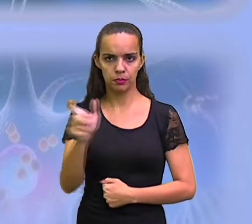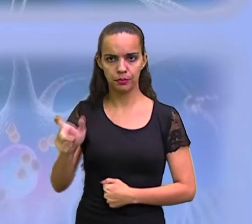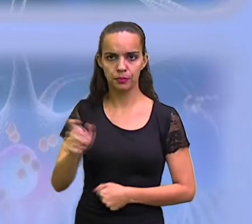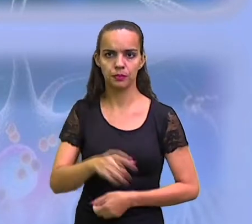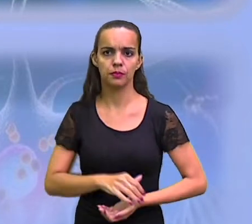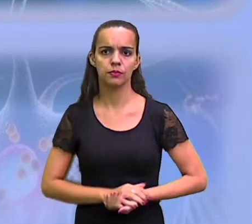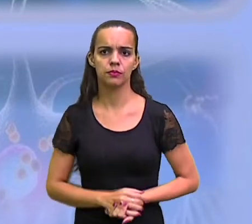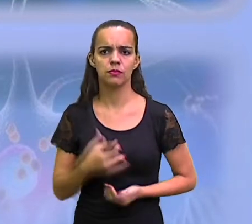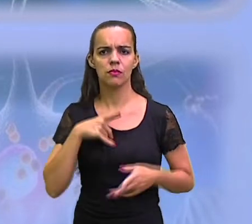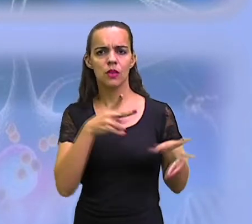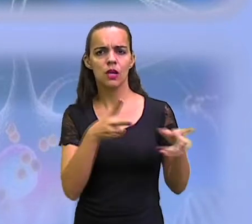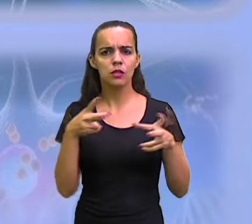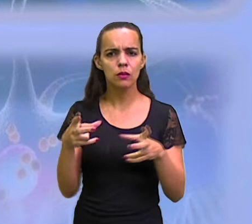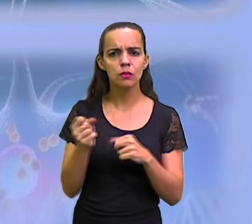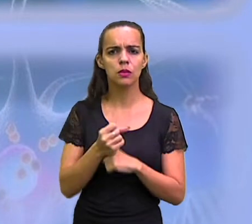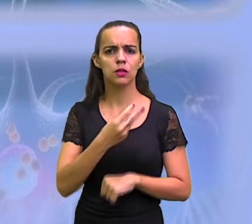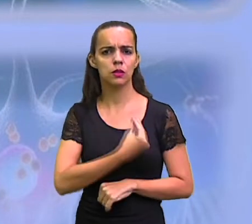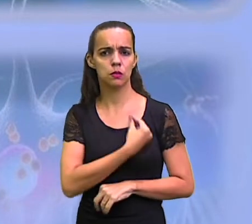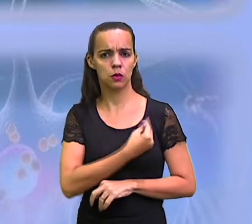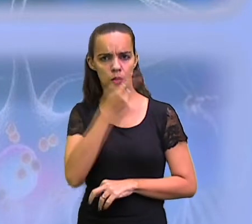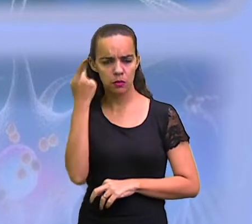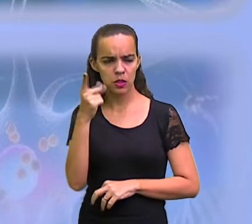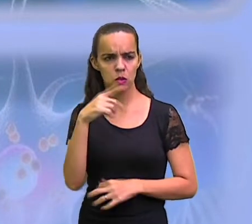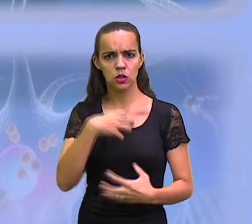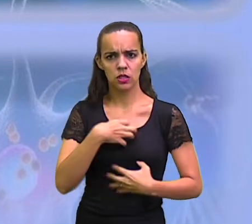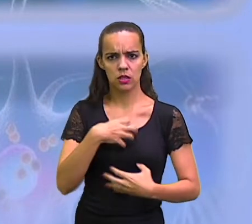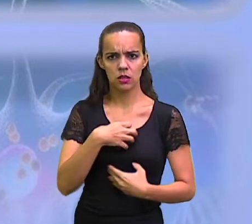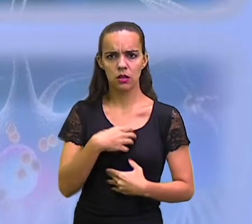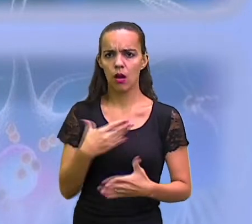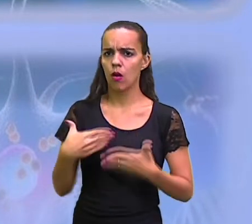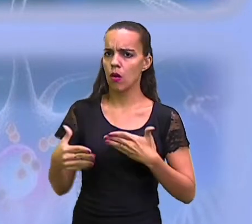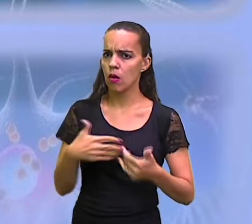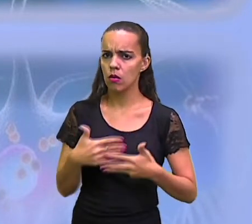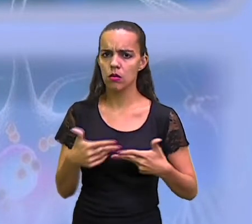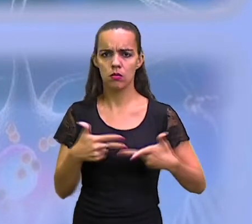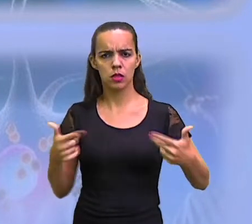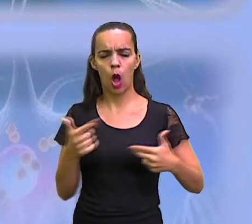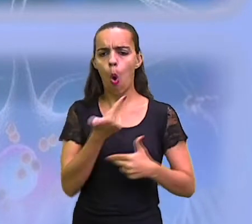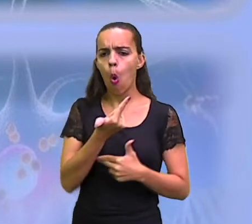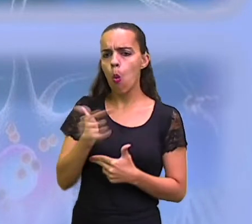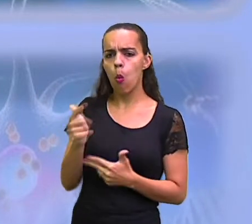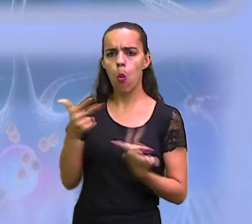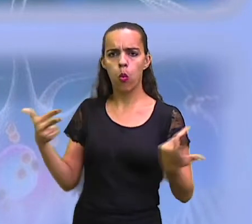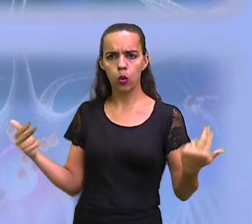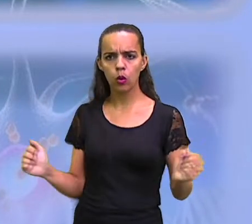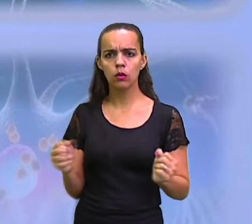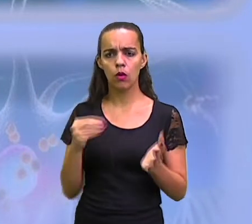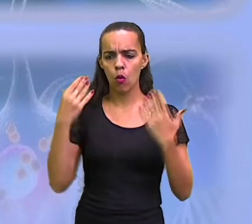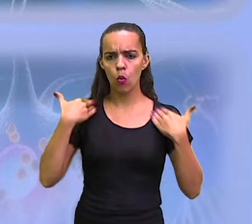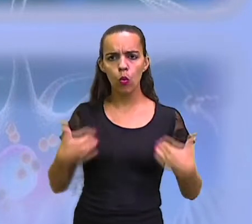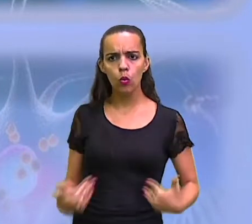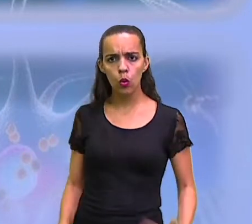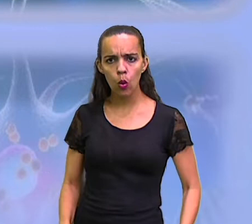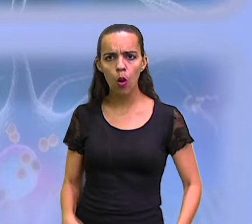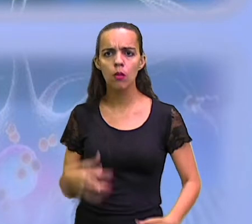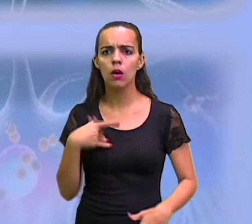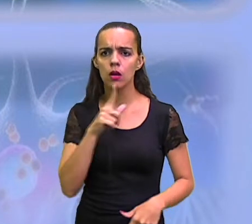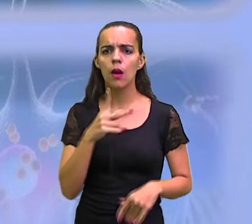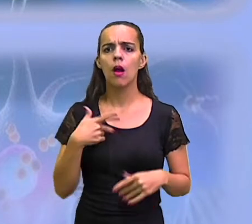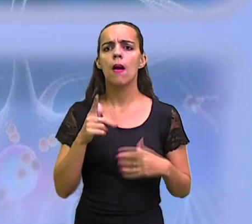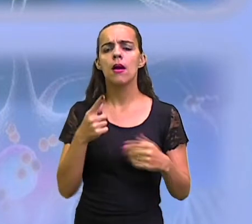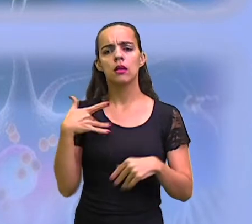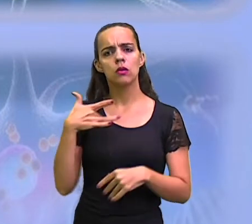você notar a presença de algum desses sintomas ou qualquer outra normalidade em seu corpo, em sua